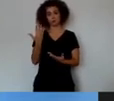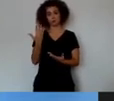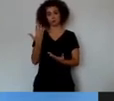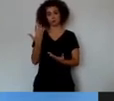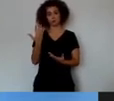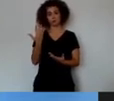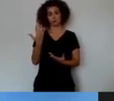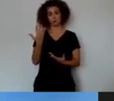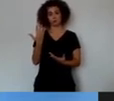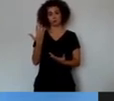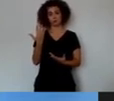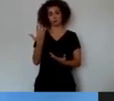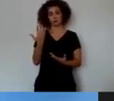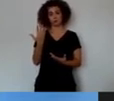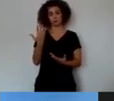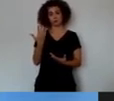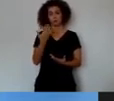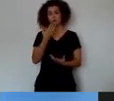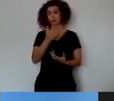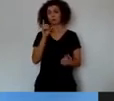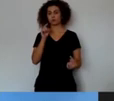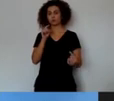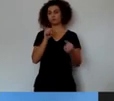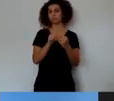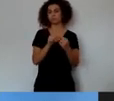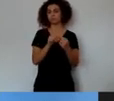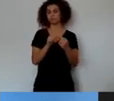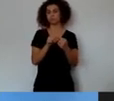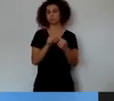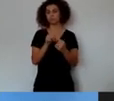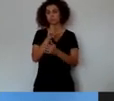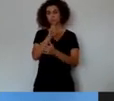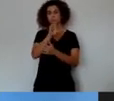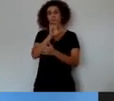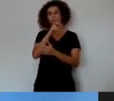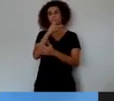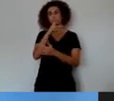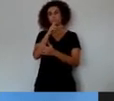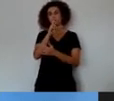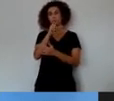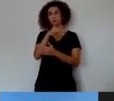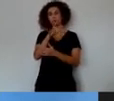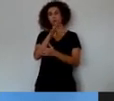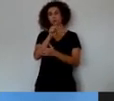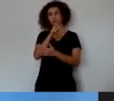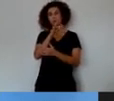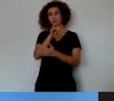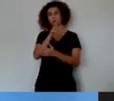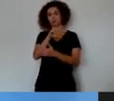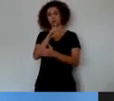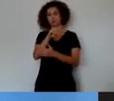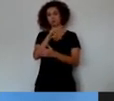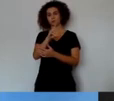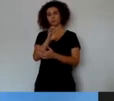as importâncias para a subjetividade de vocês terem representação? Né? Você sai na rua, você se vê. Você olha na mídia, você se vê. Você